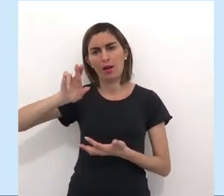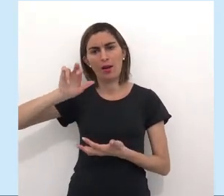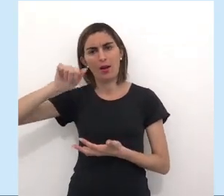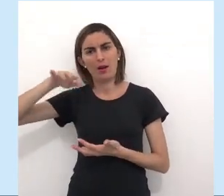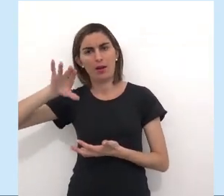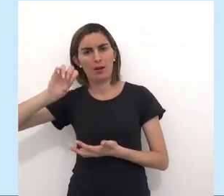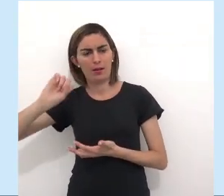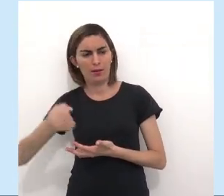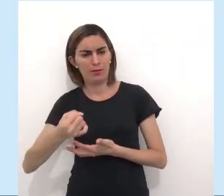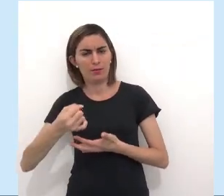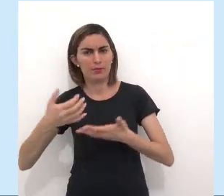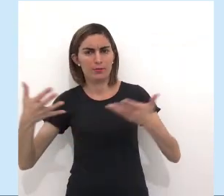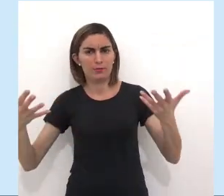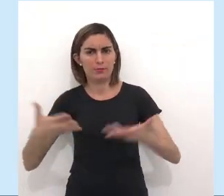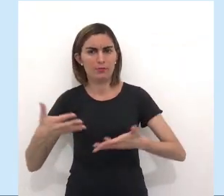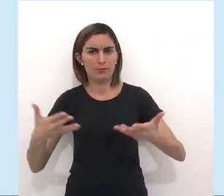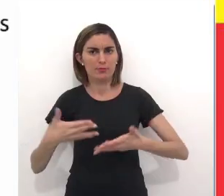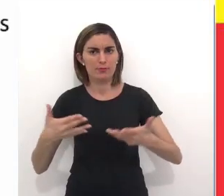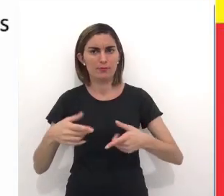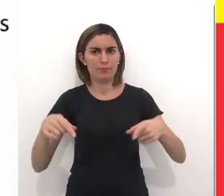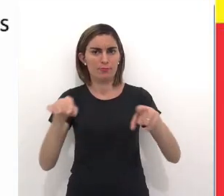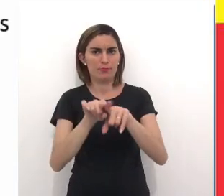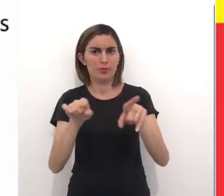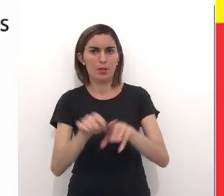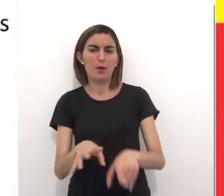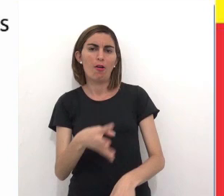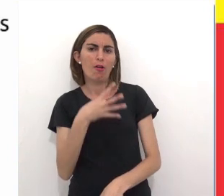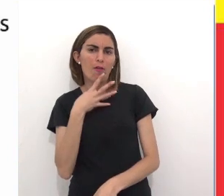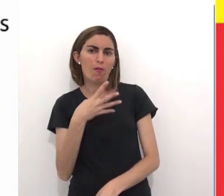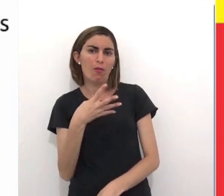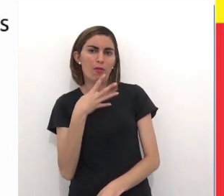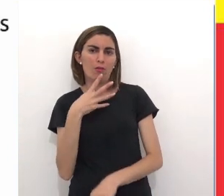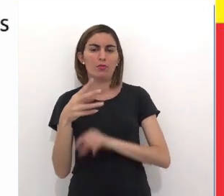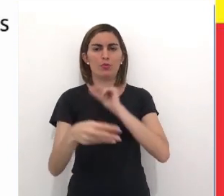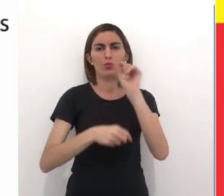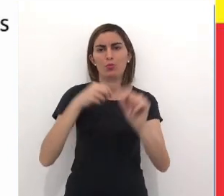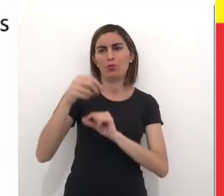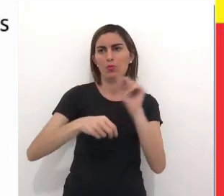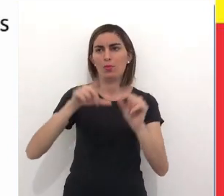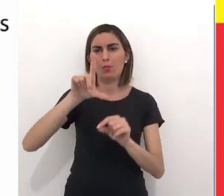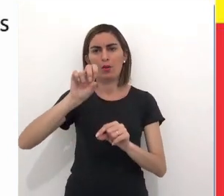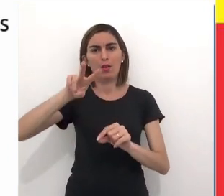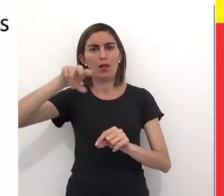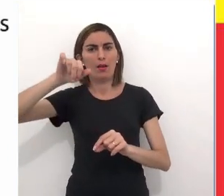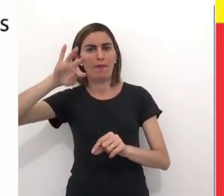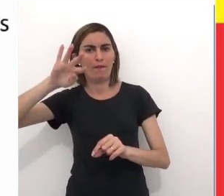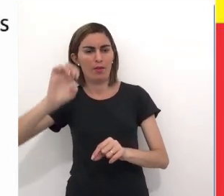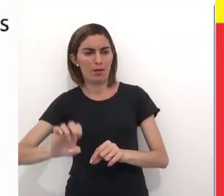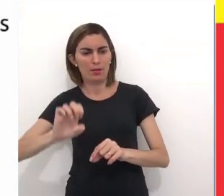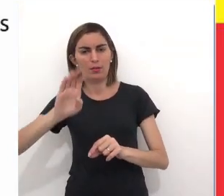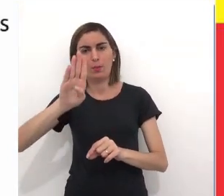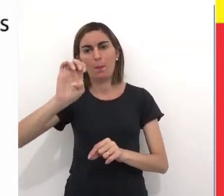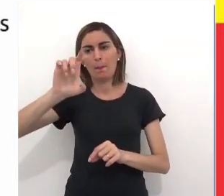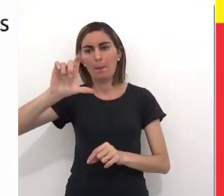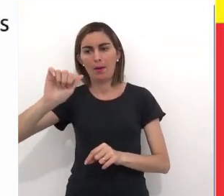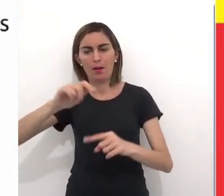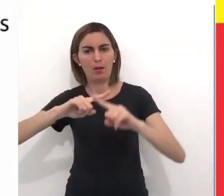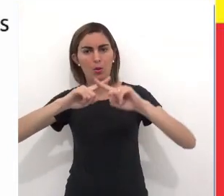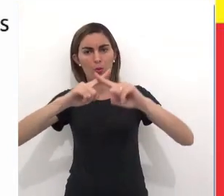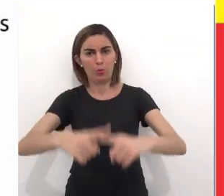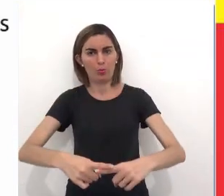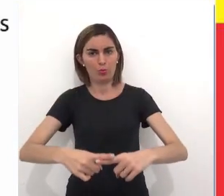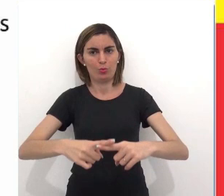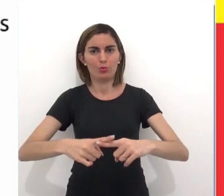das Carrancas. Eita! Também conhecida como Levante de